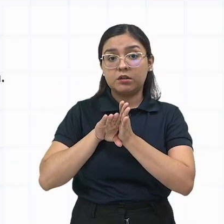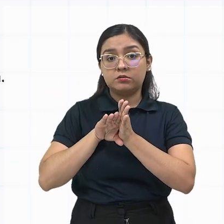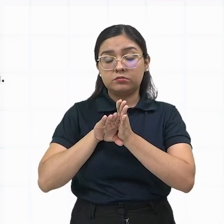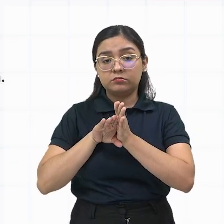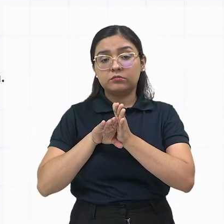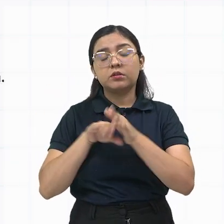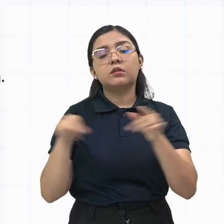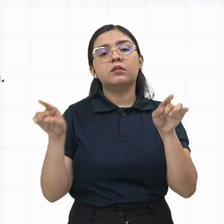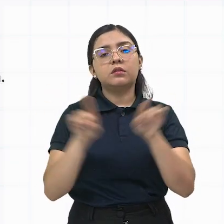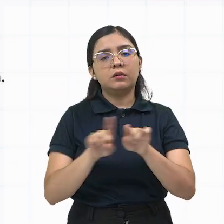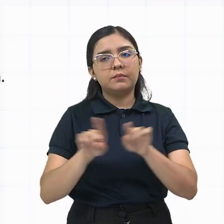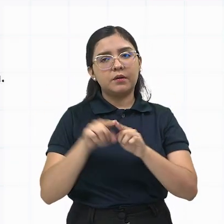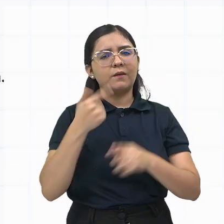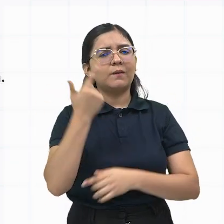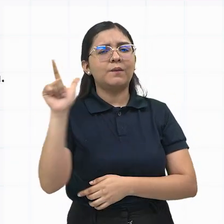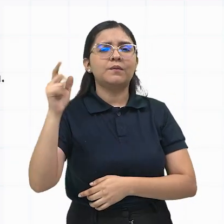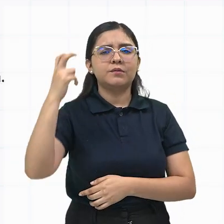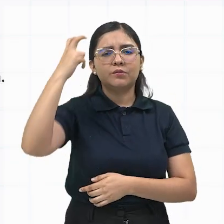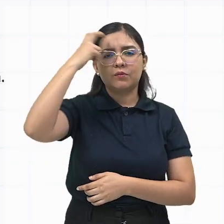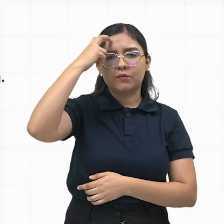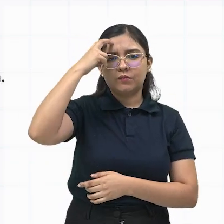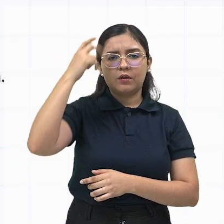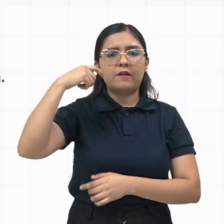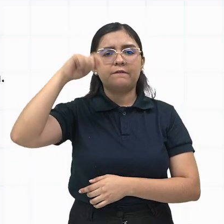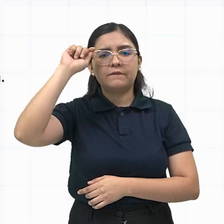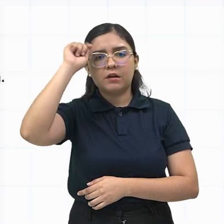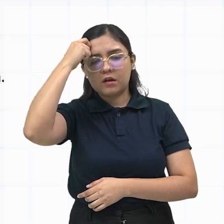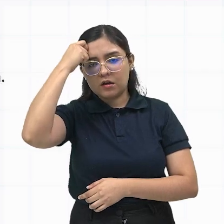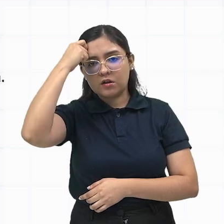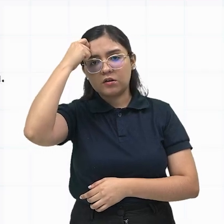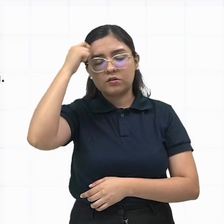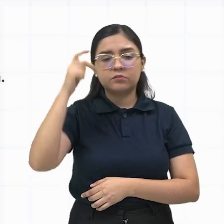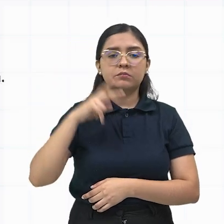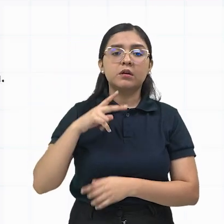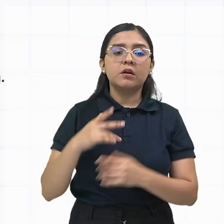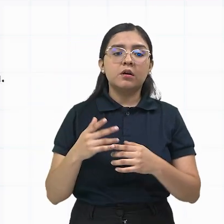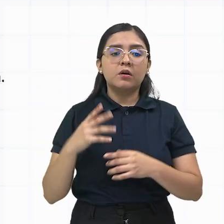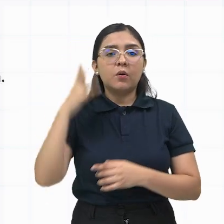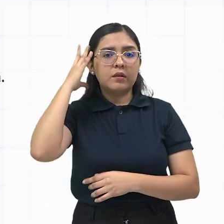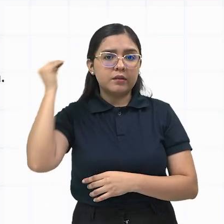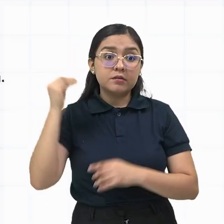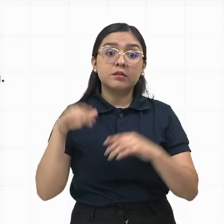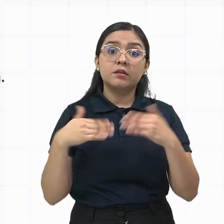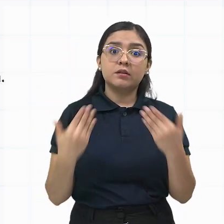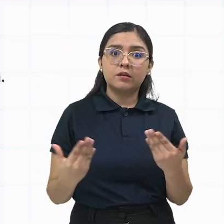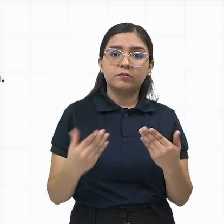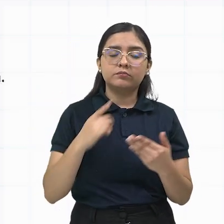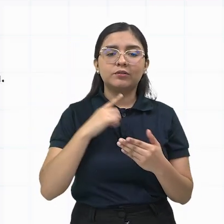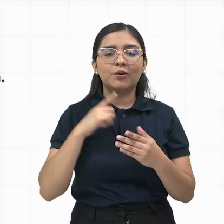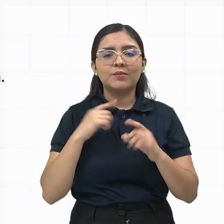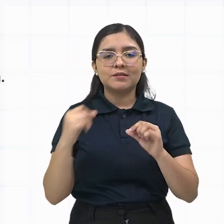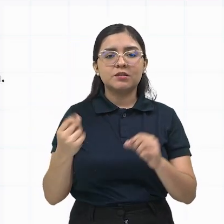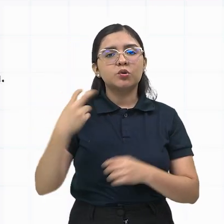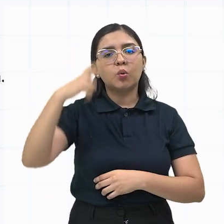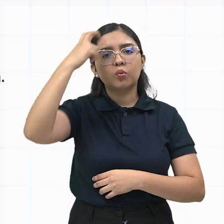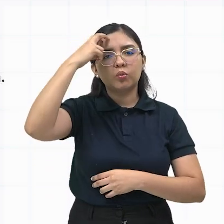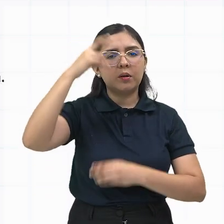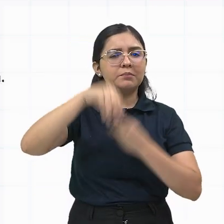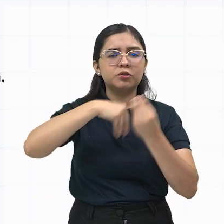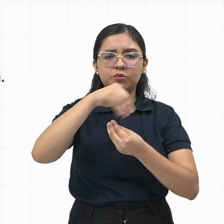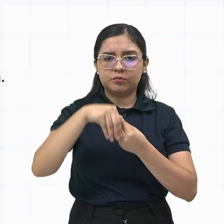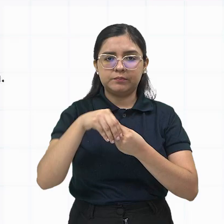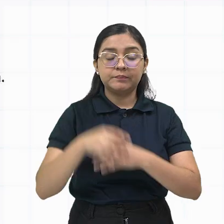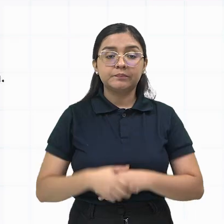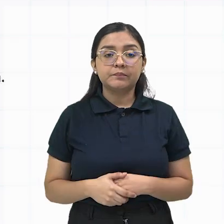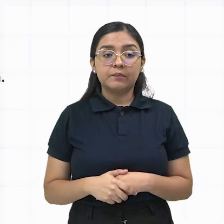foram chegando outras culturas, povos africanos, portugueses, holandeses, então acabou tendo uma grande mistura dessas